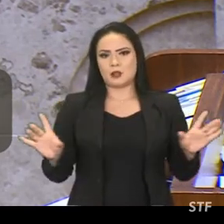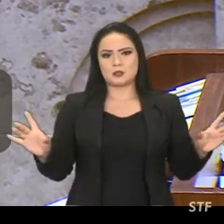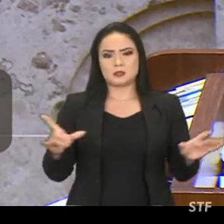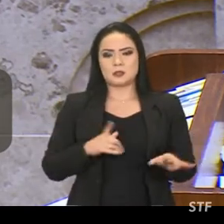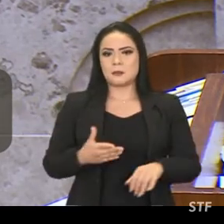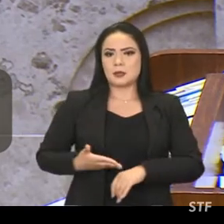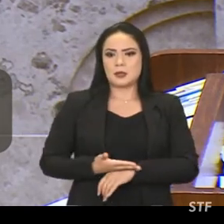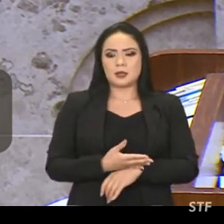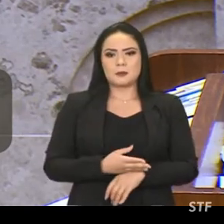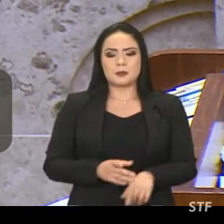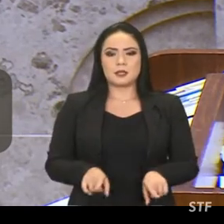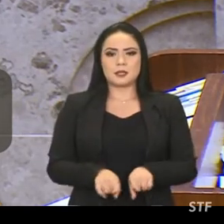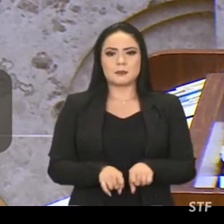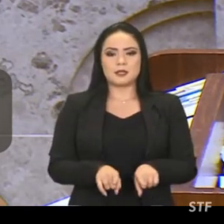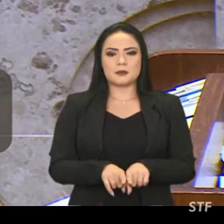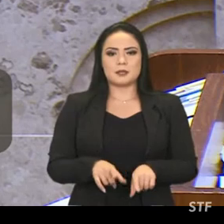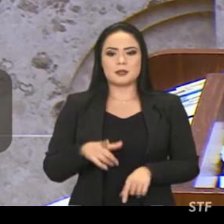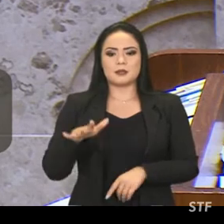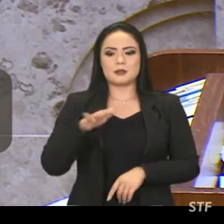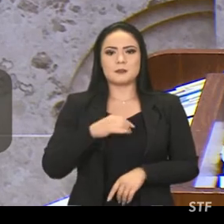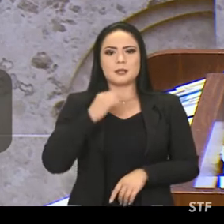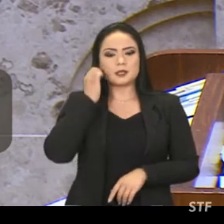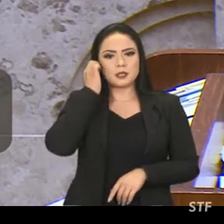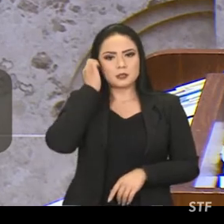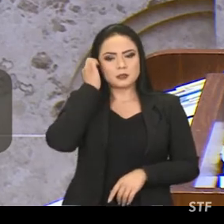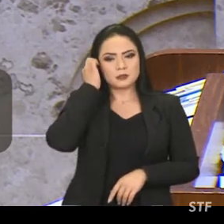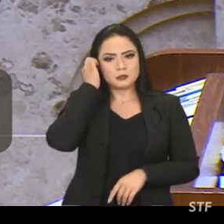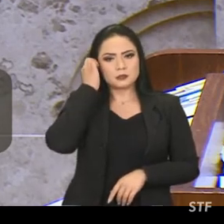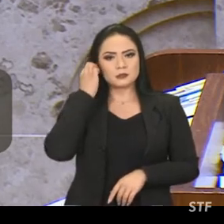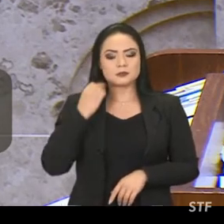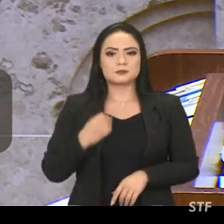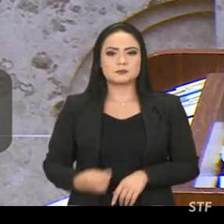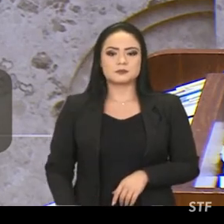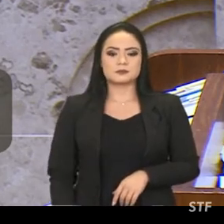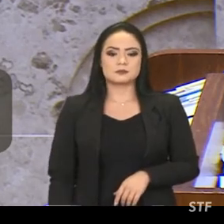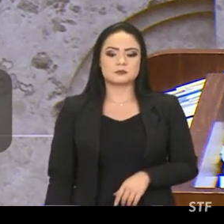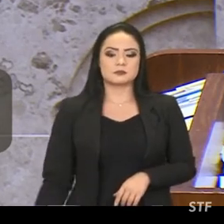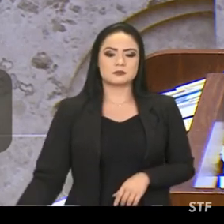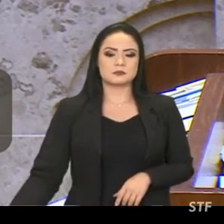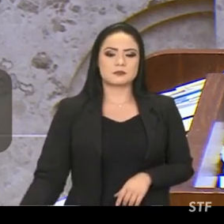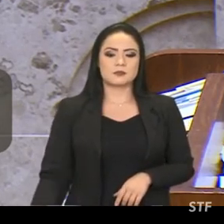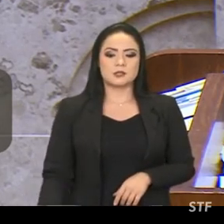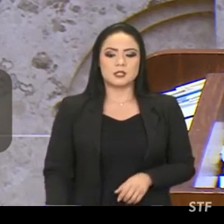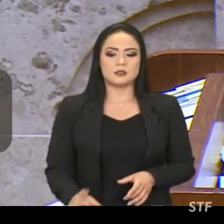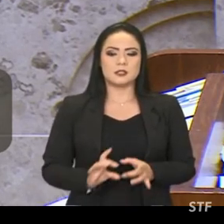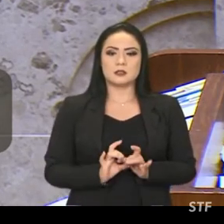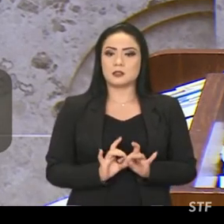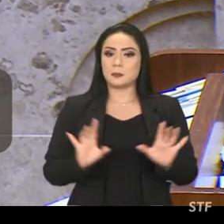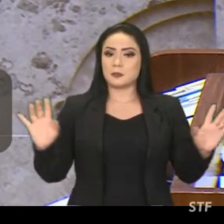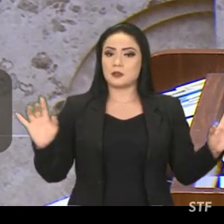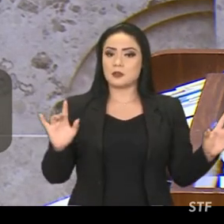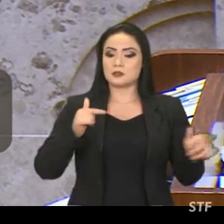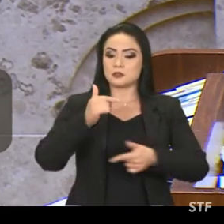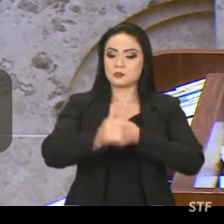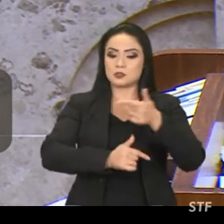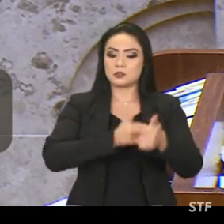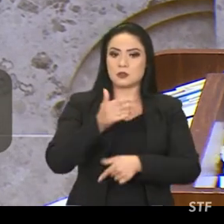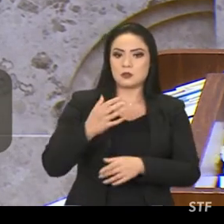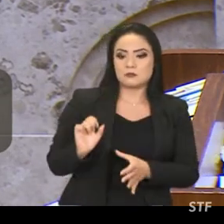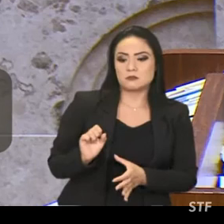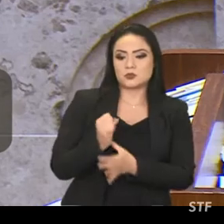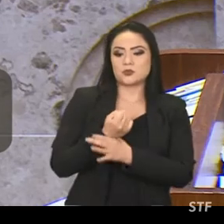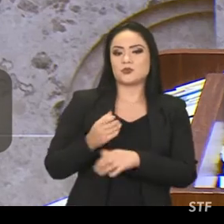Ministério Público? Não. Por quê? Porque a independência funcional dele está assegurada na Constituição.